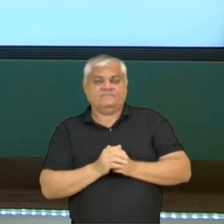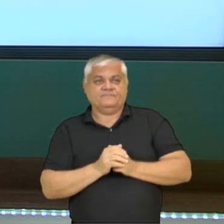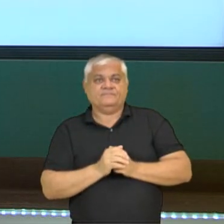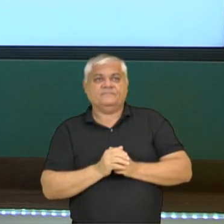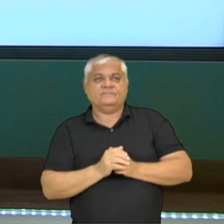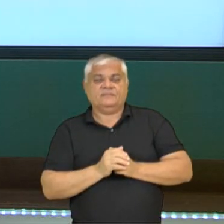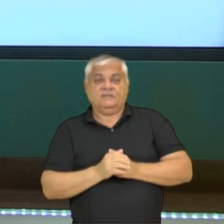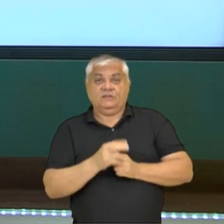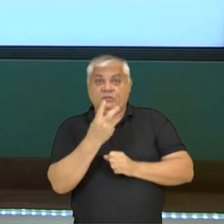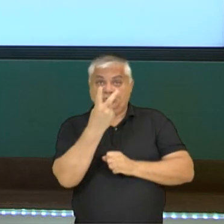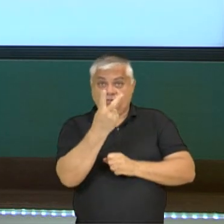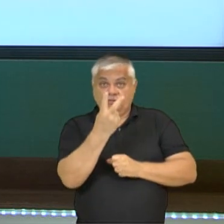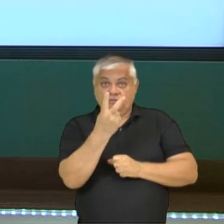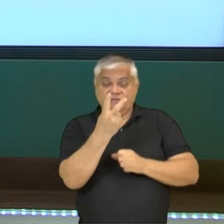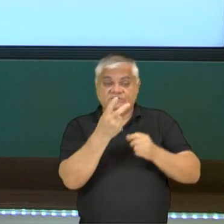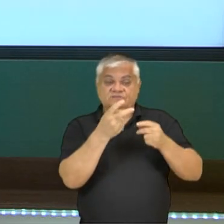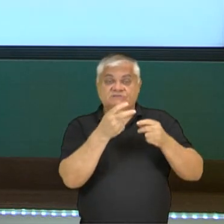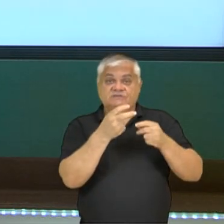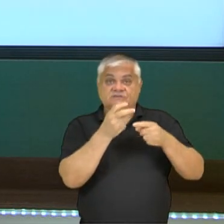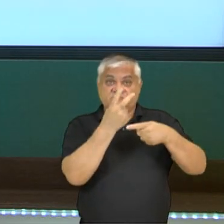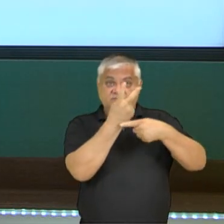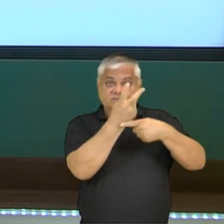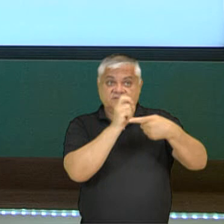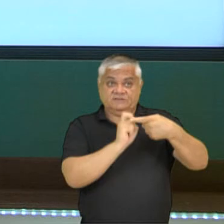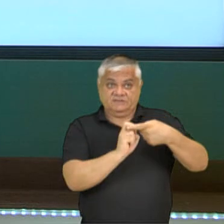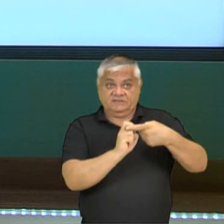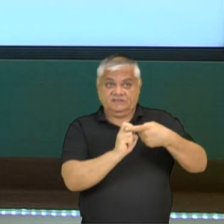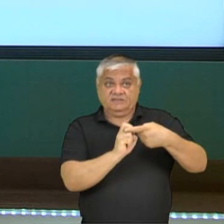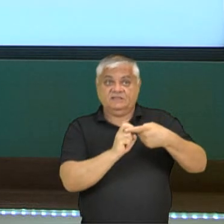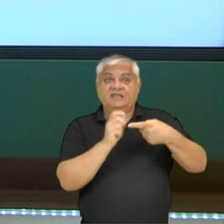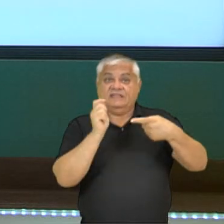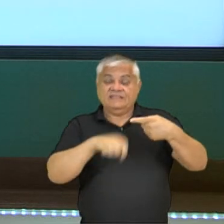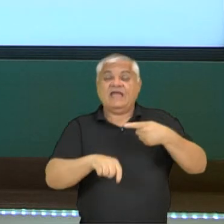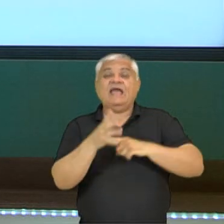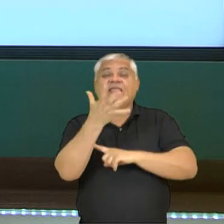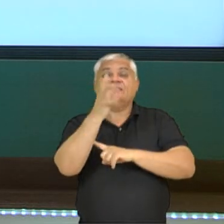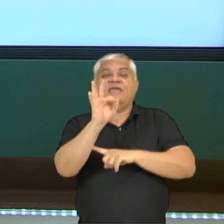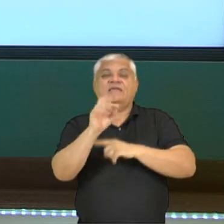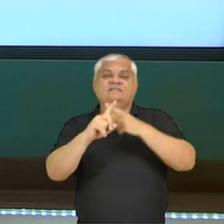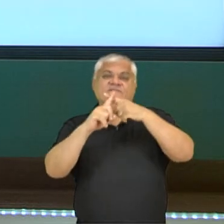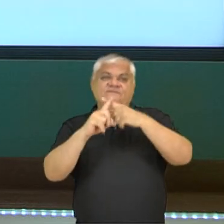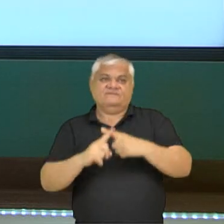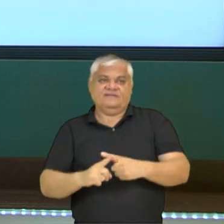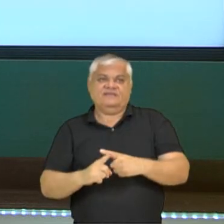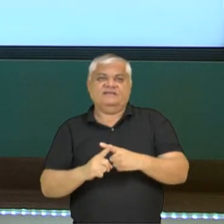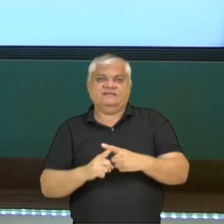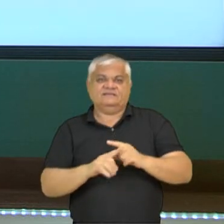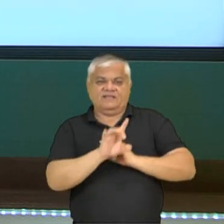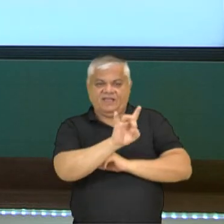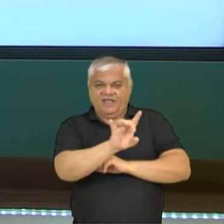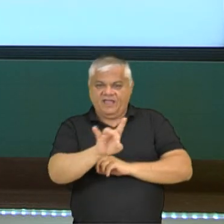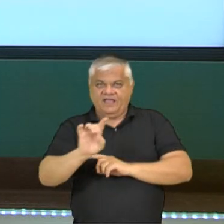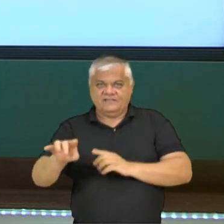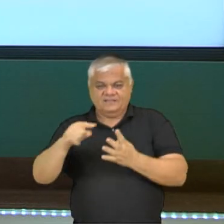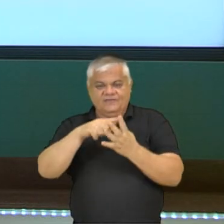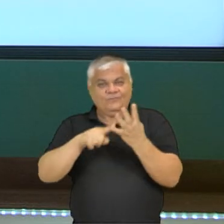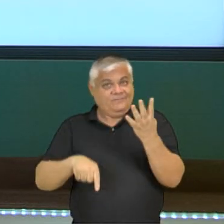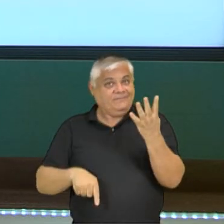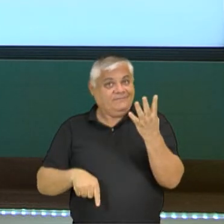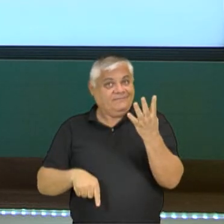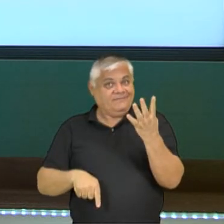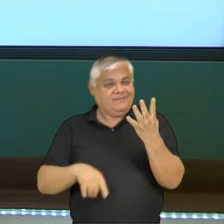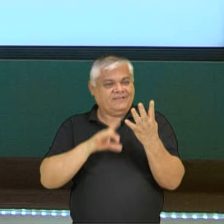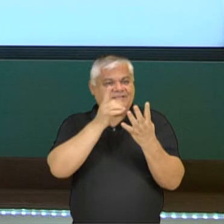que 2/5 ele cabe 10 vezes nos 4 pães,